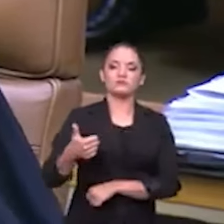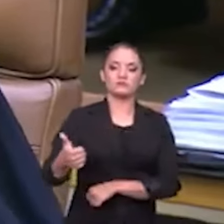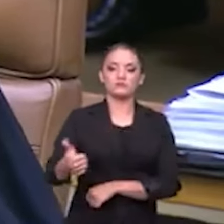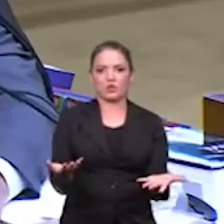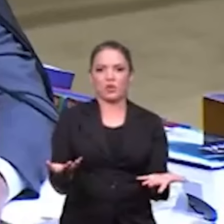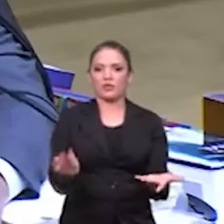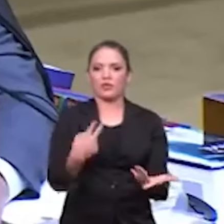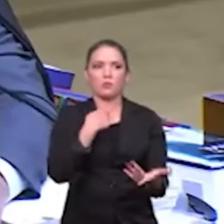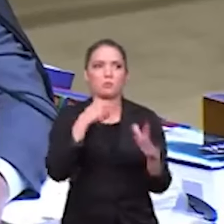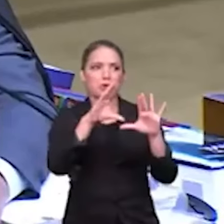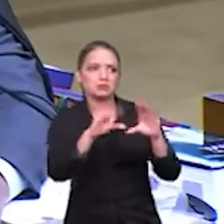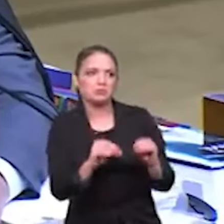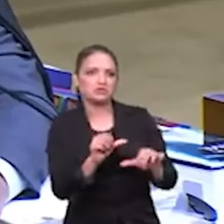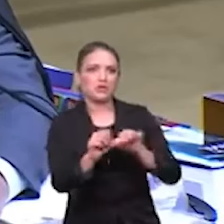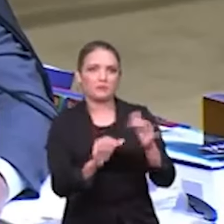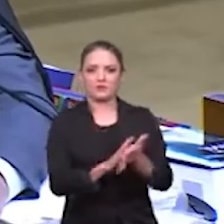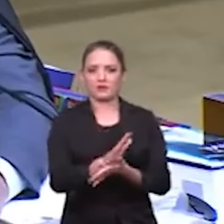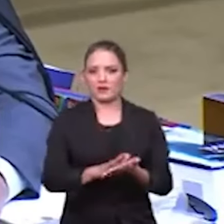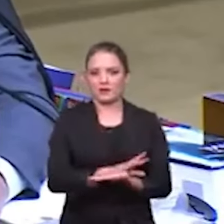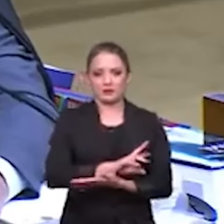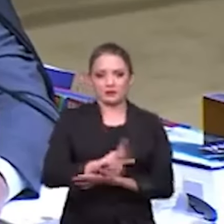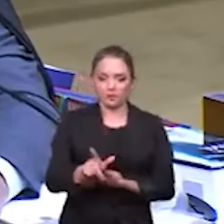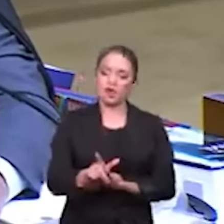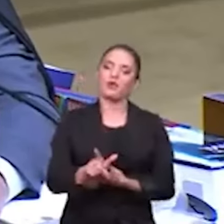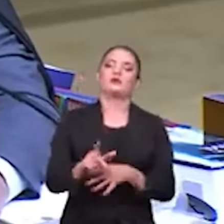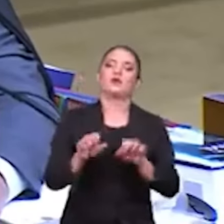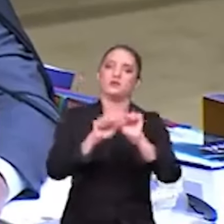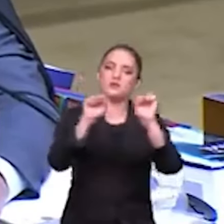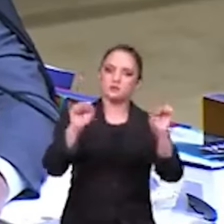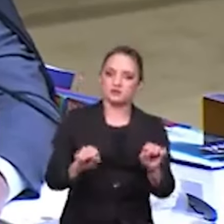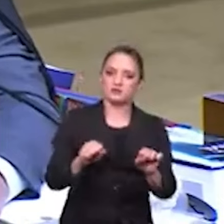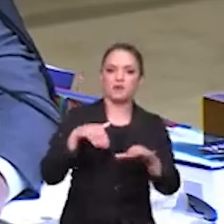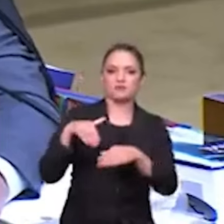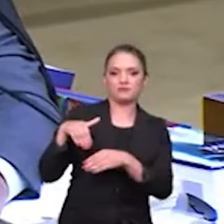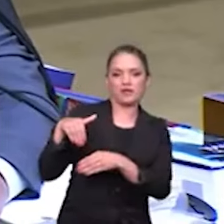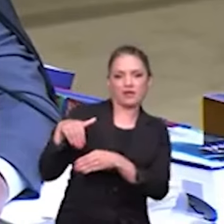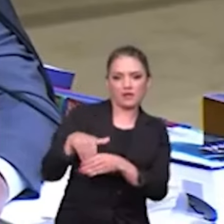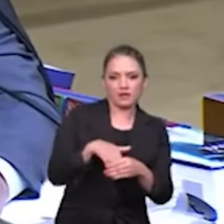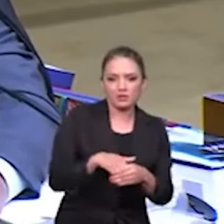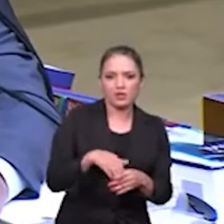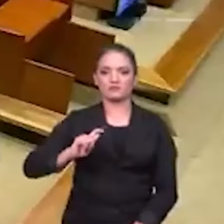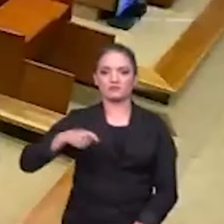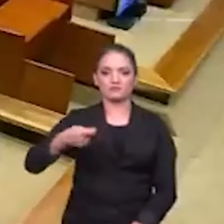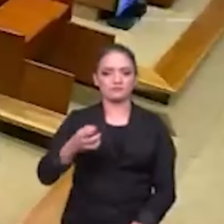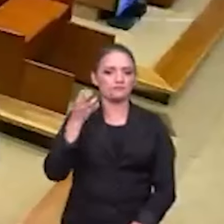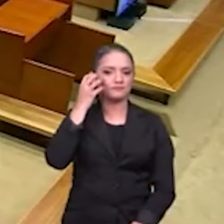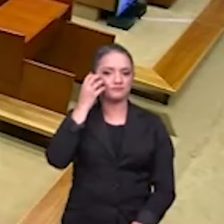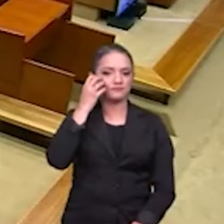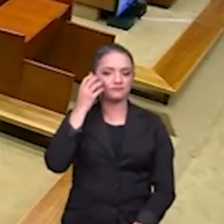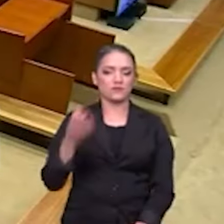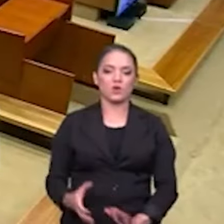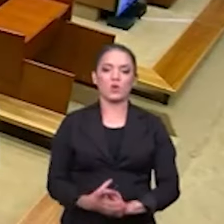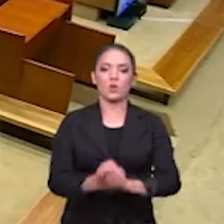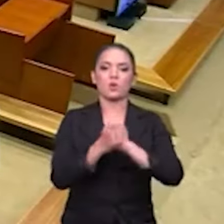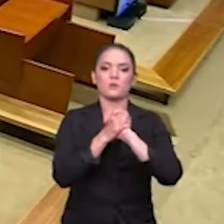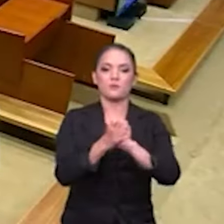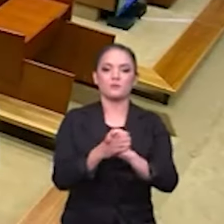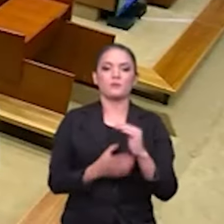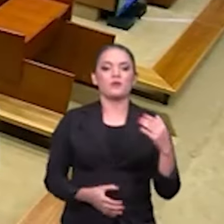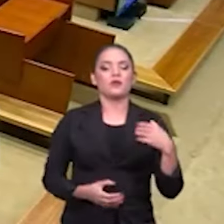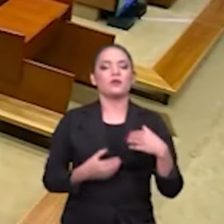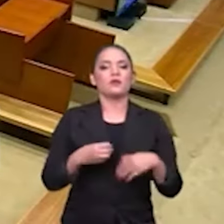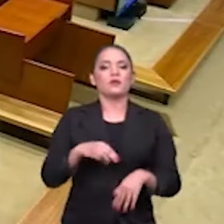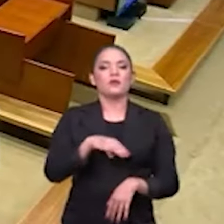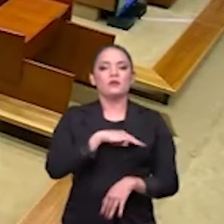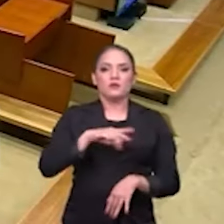fevereiro deste ano ouvindo presencialmente 2.000 pessoas com margem de de erro de dois pontos Ah